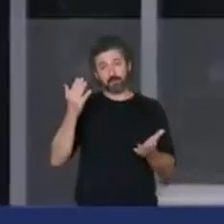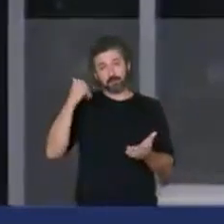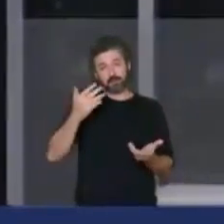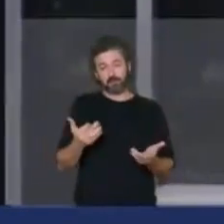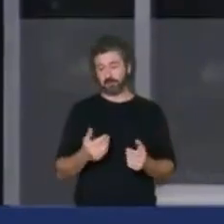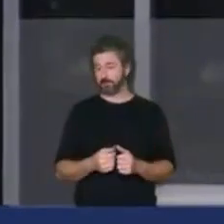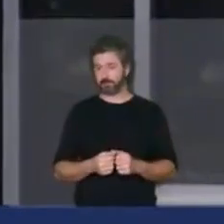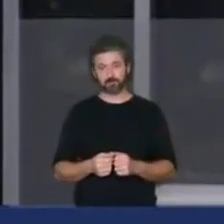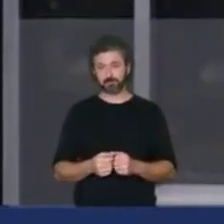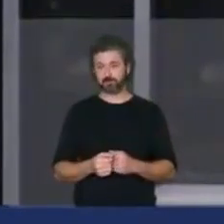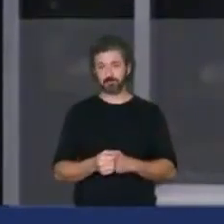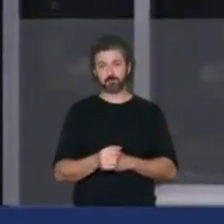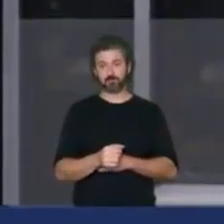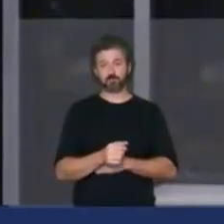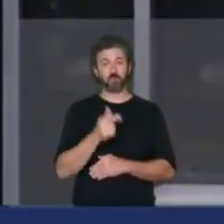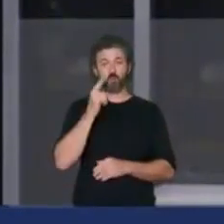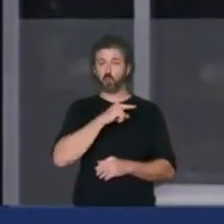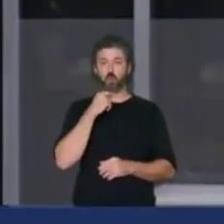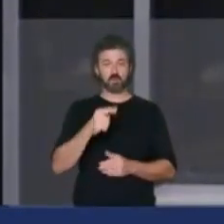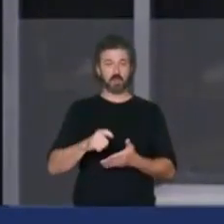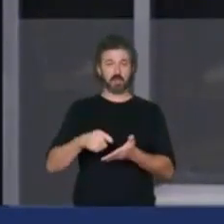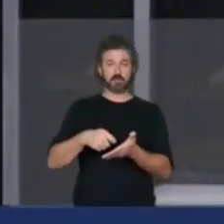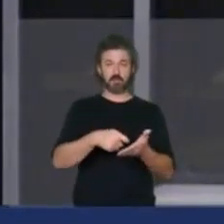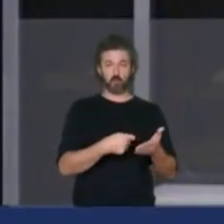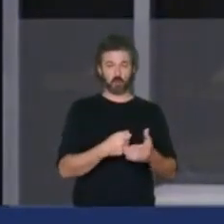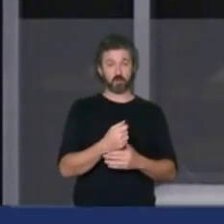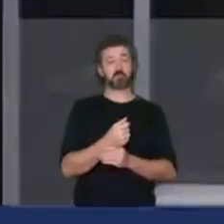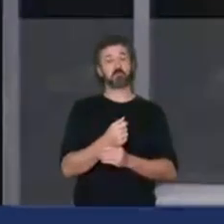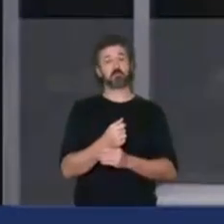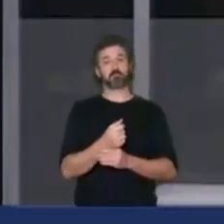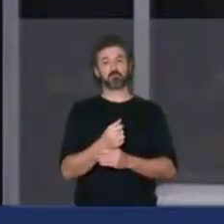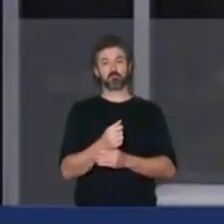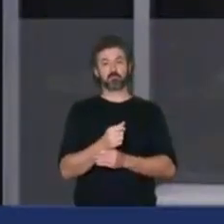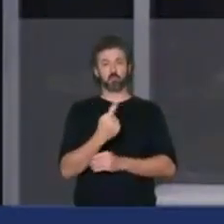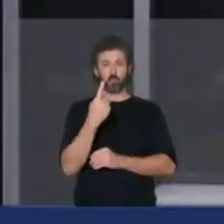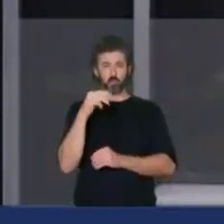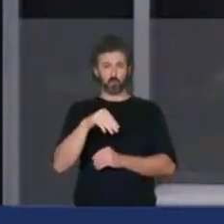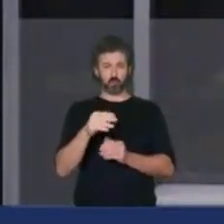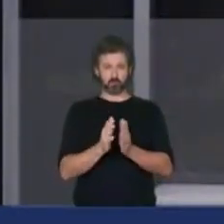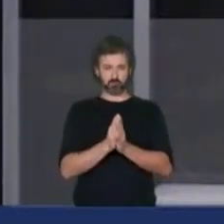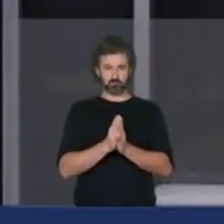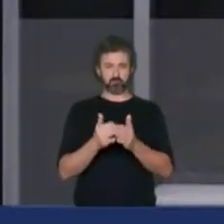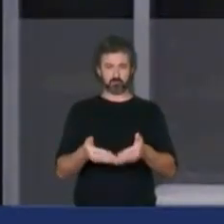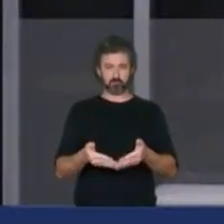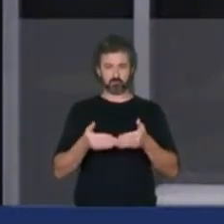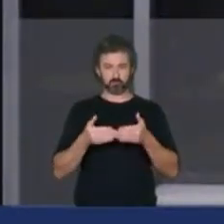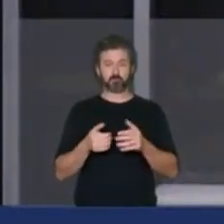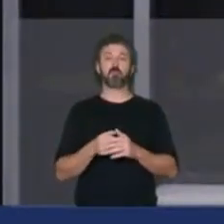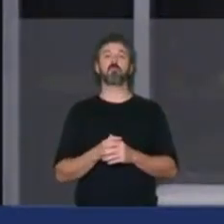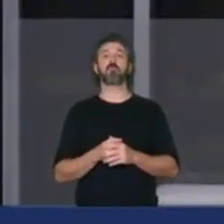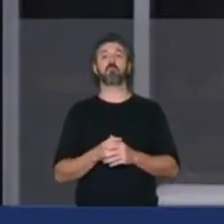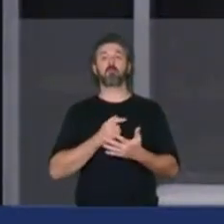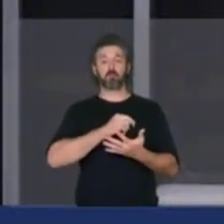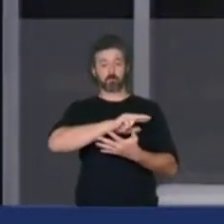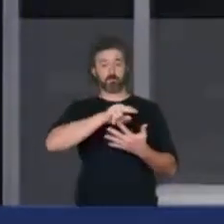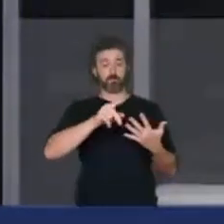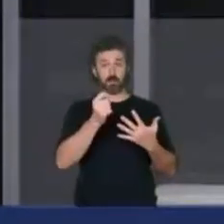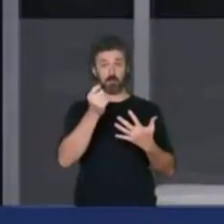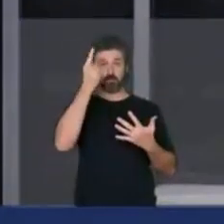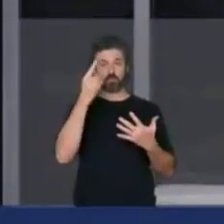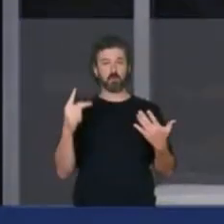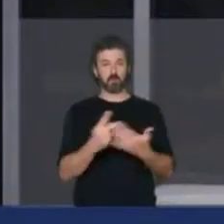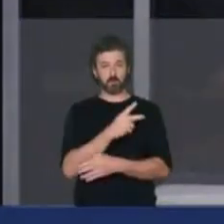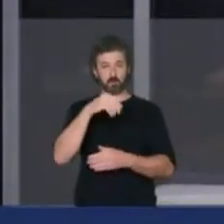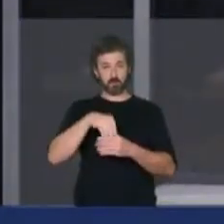conseguimos assinatura suficiente. Peço a Vossa Excelência só mais um minuto para dizer que, dentre outros escândalos na área da educação,